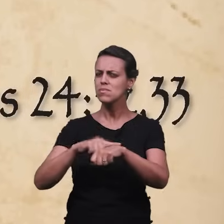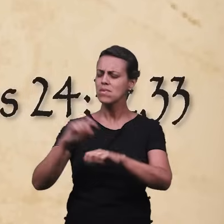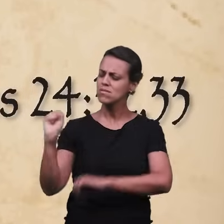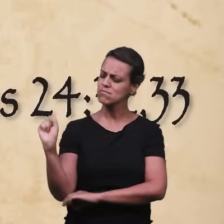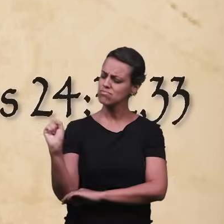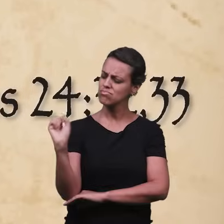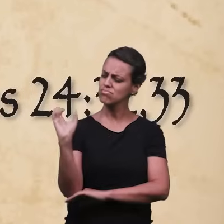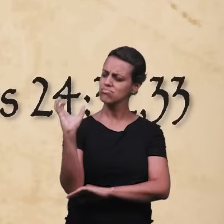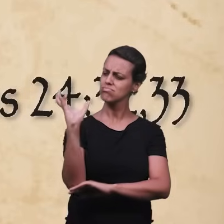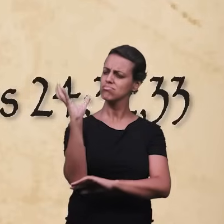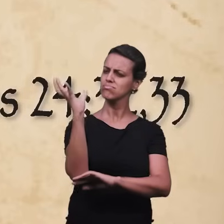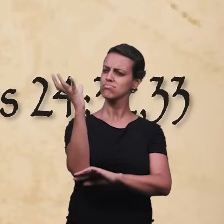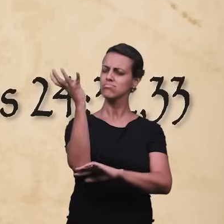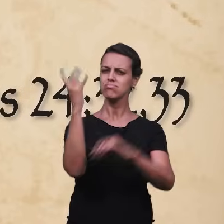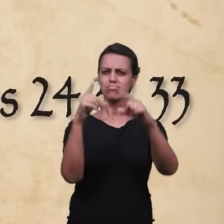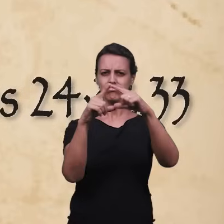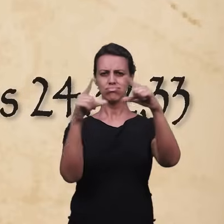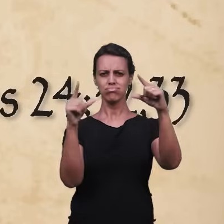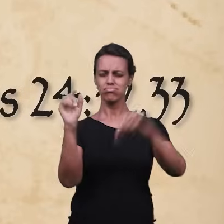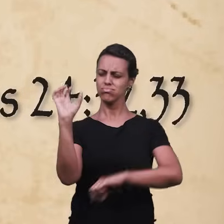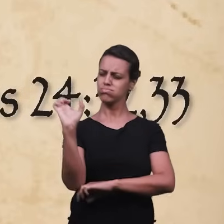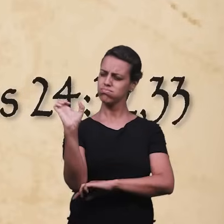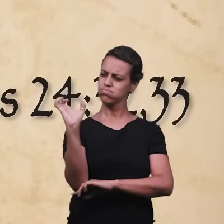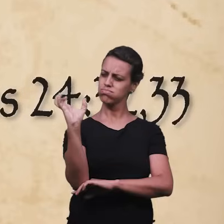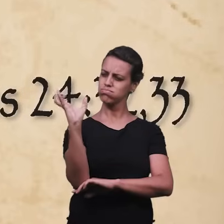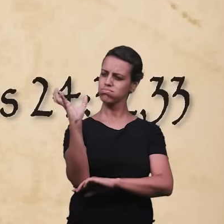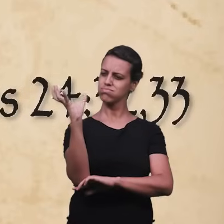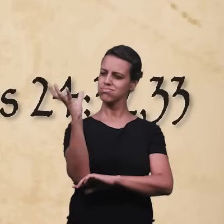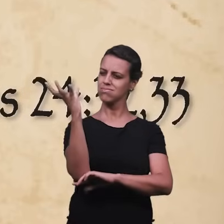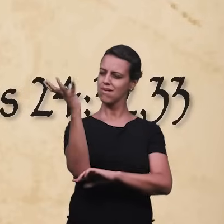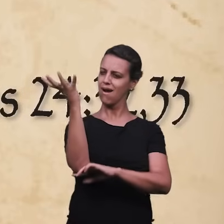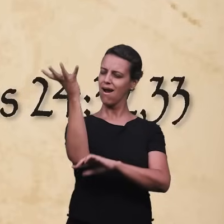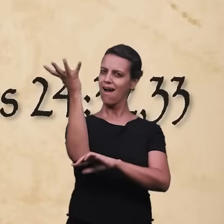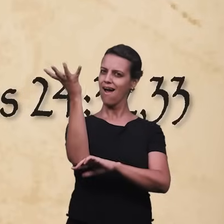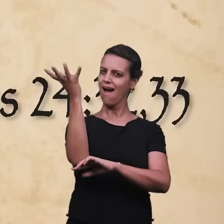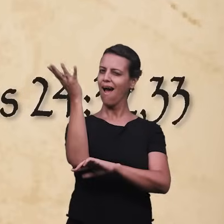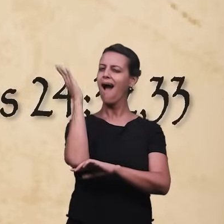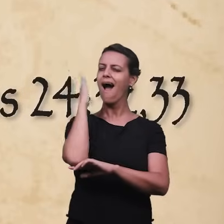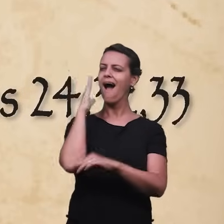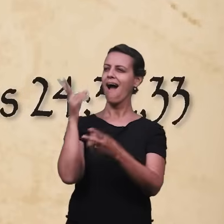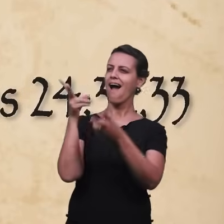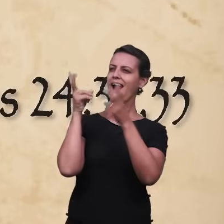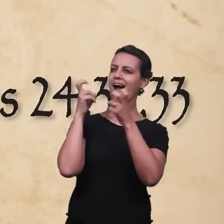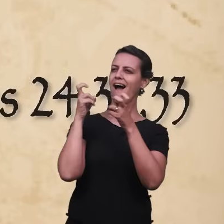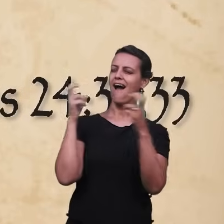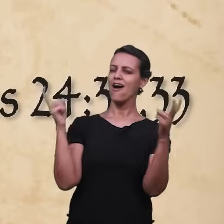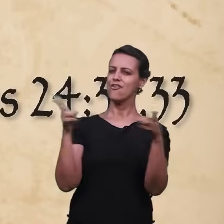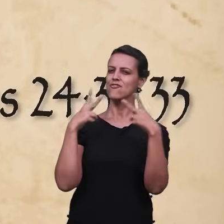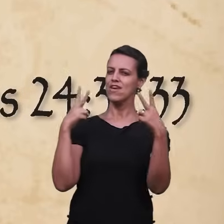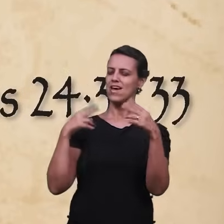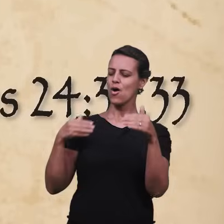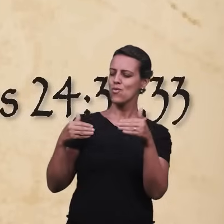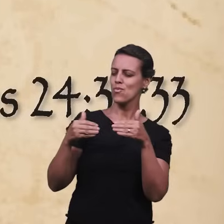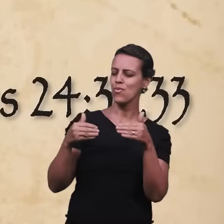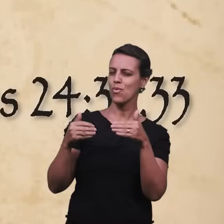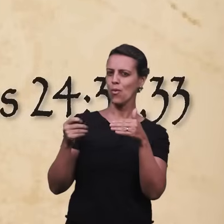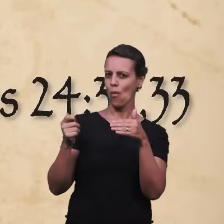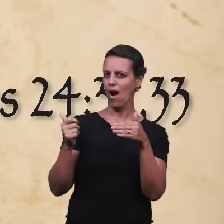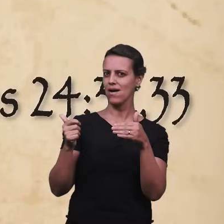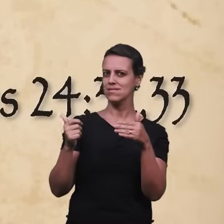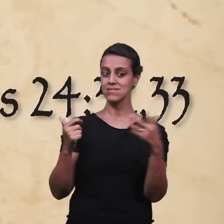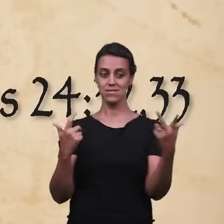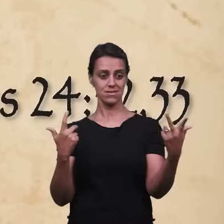e brotam folhas, sabeis que está próximo o verão. Igualmente, quando virdes todas